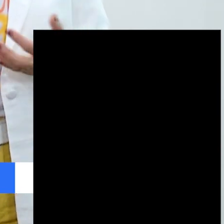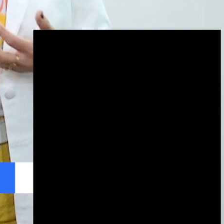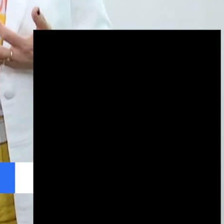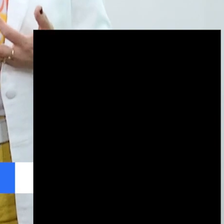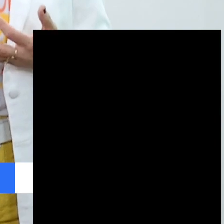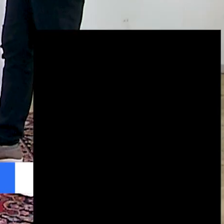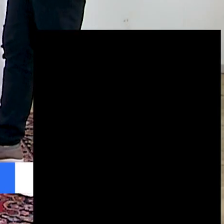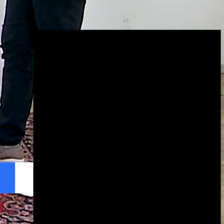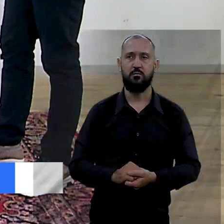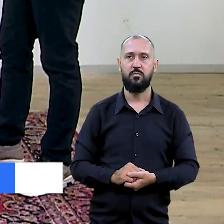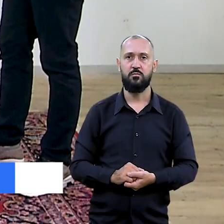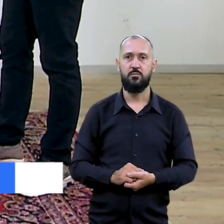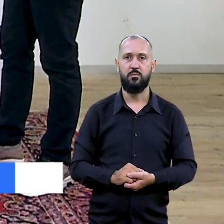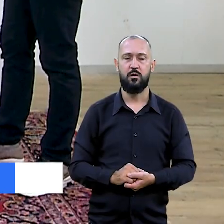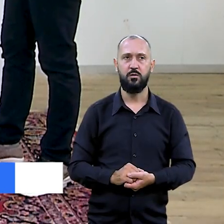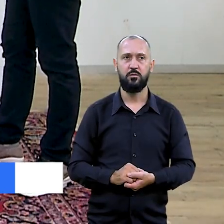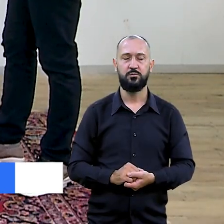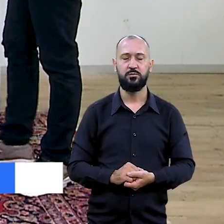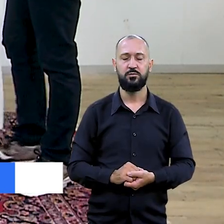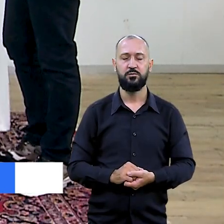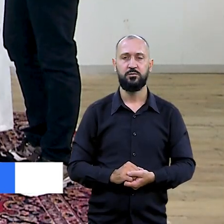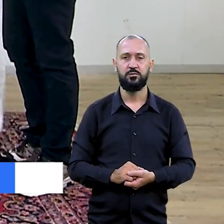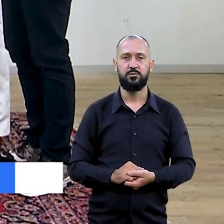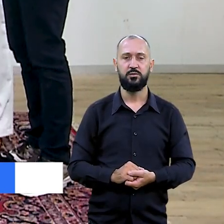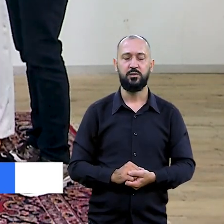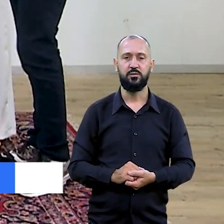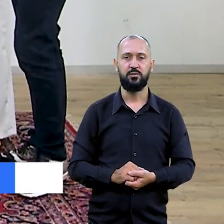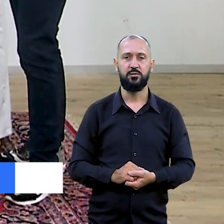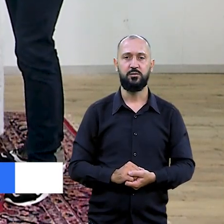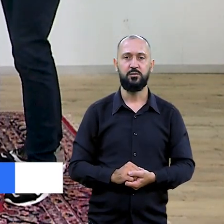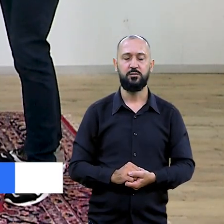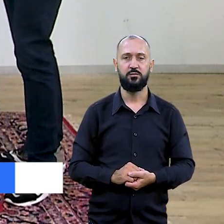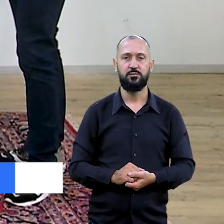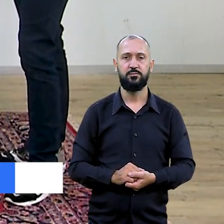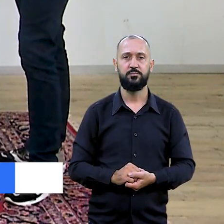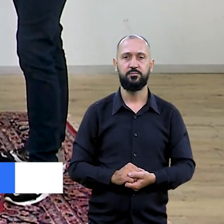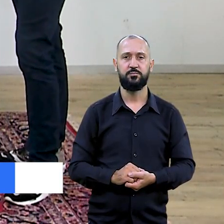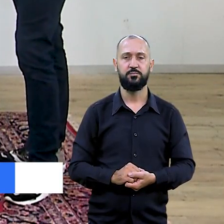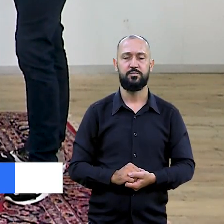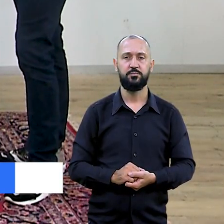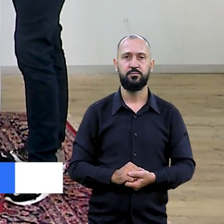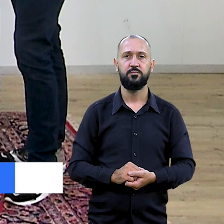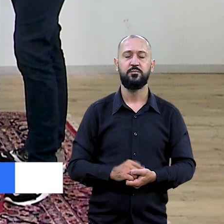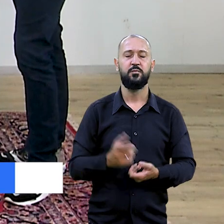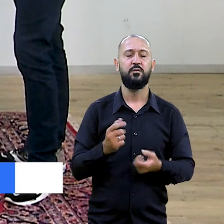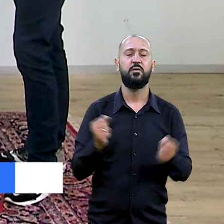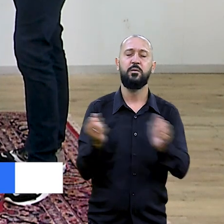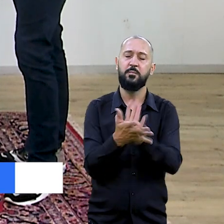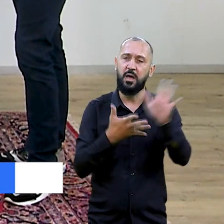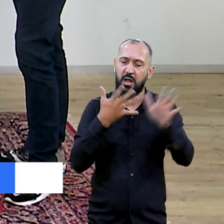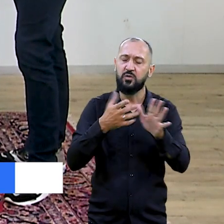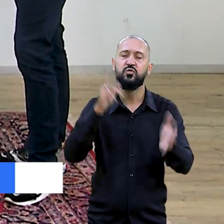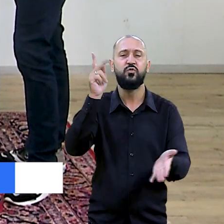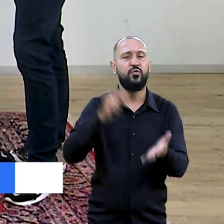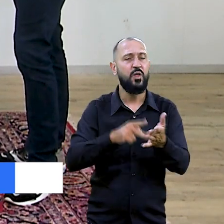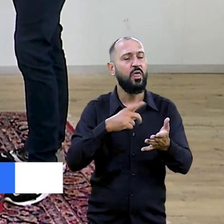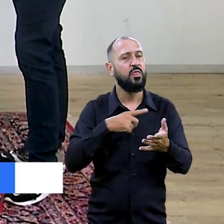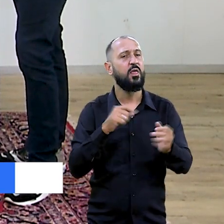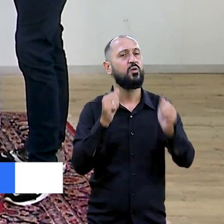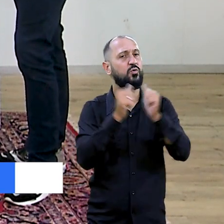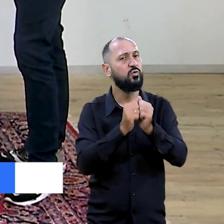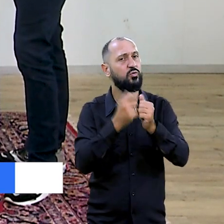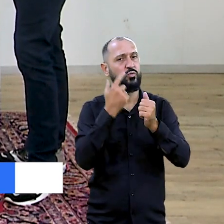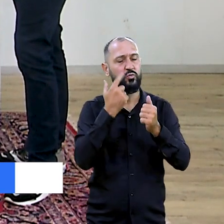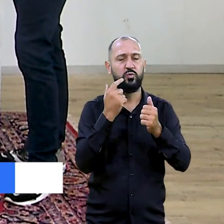arrecadar. Todas as farmácias? Olha que estão bacana. Estão dentro do Conselho. Farmácia é o que não ali. Falta, né? Exatamente. Então foi perfeito, assim. A gente